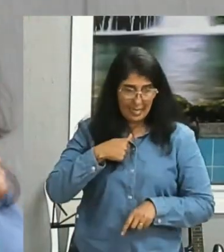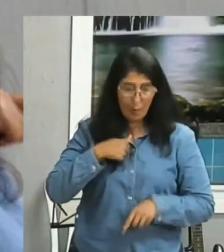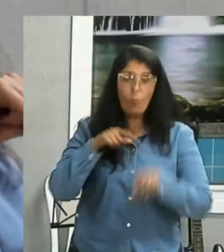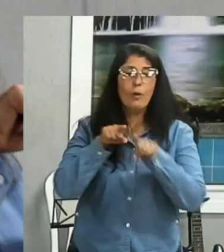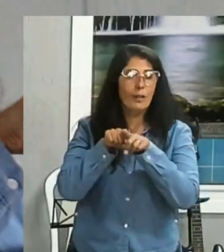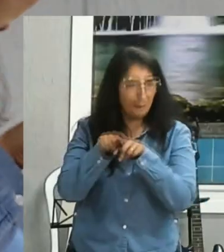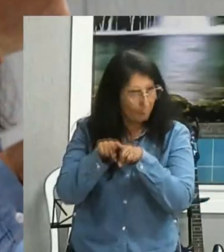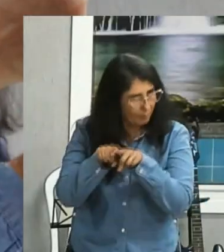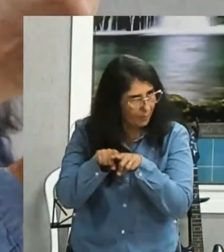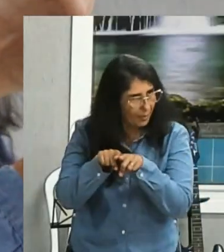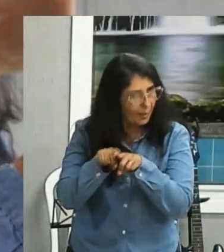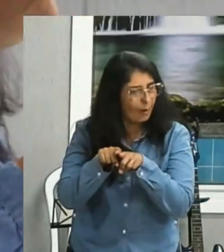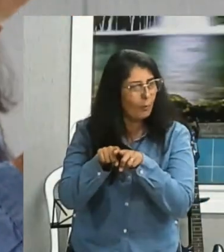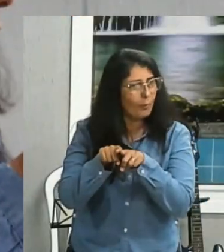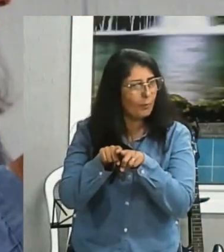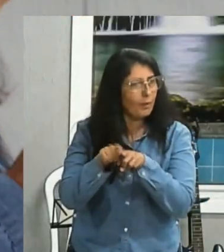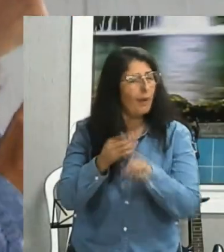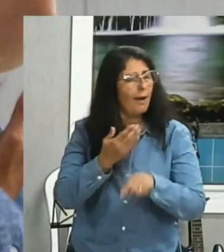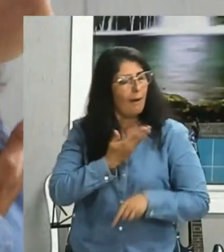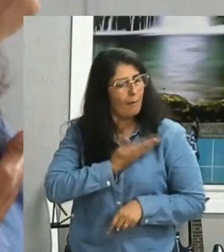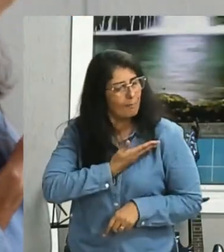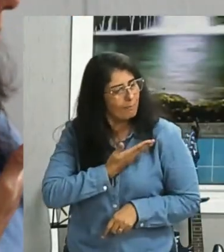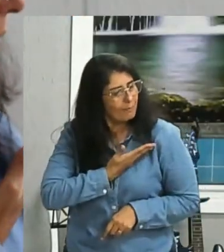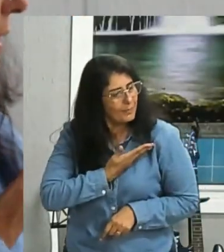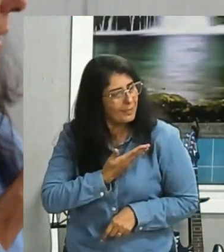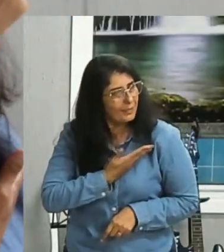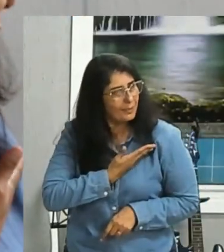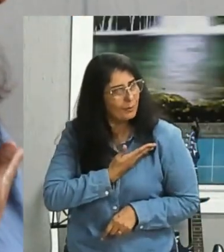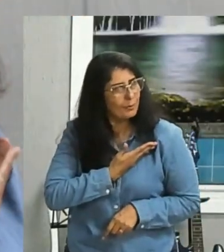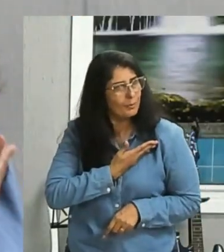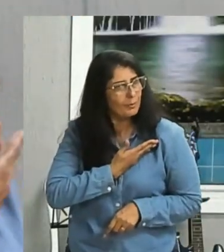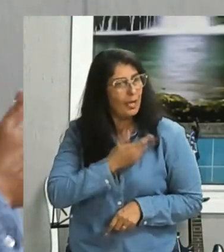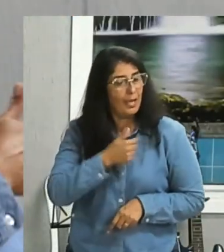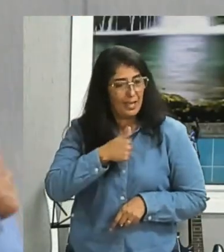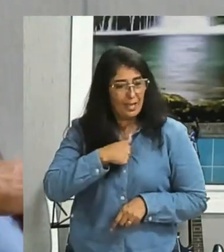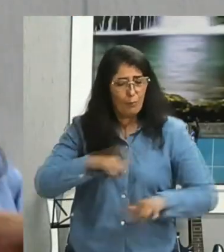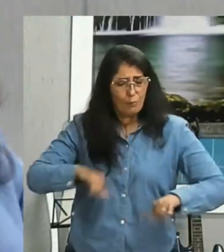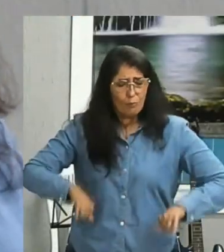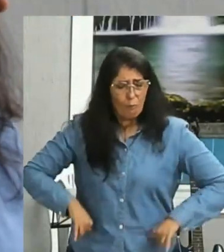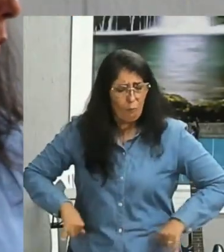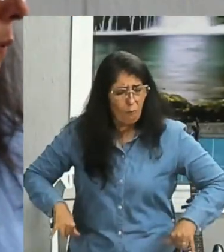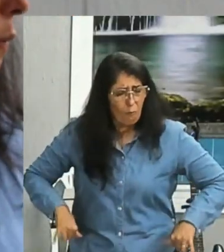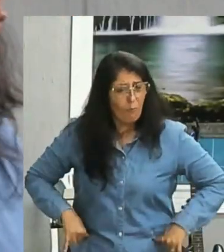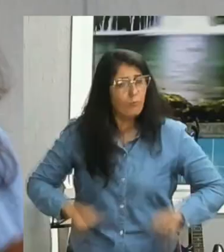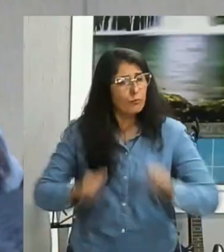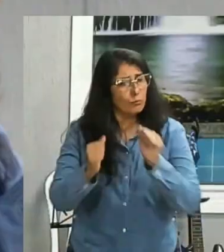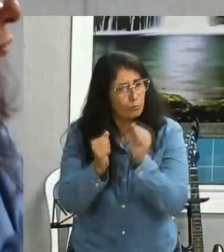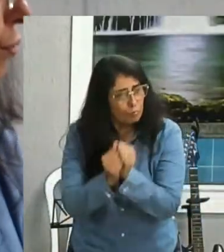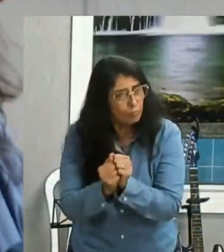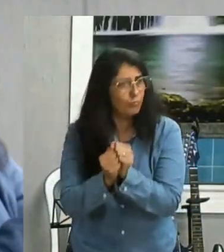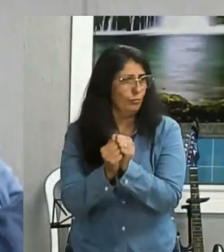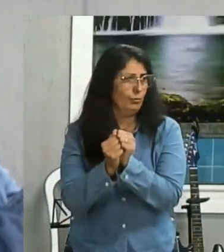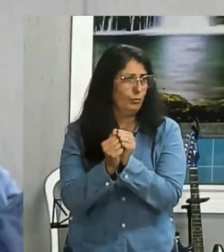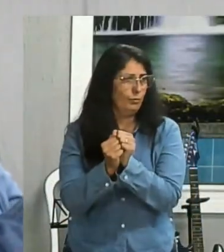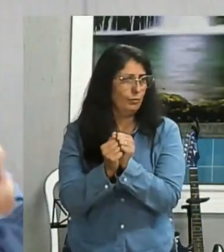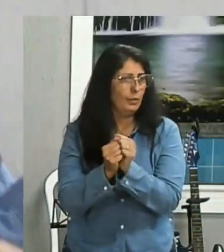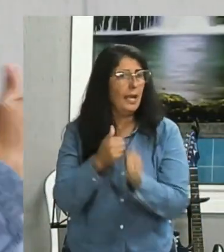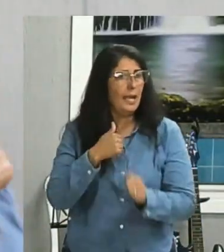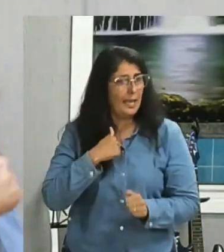companheiro de vocês no sofrimento. Olha a humildade,